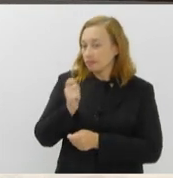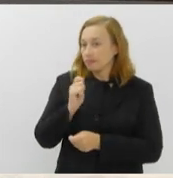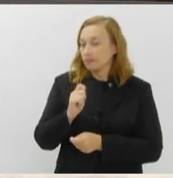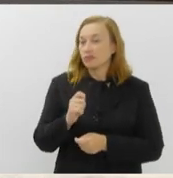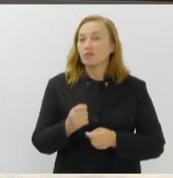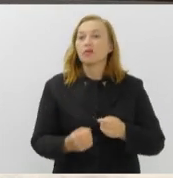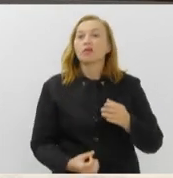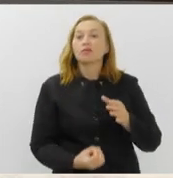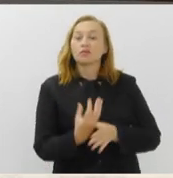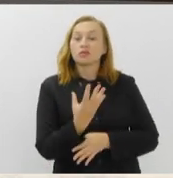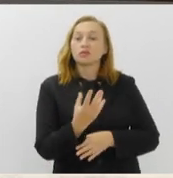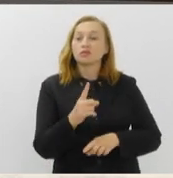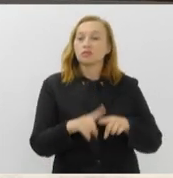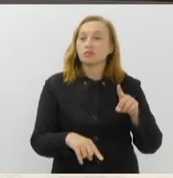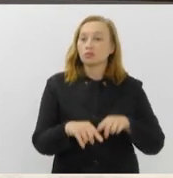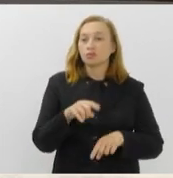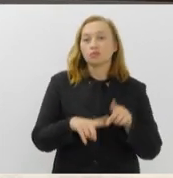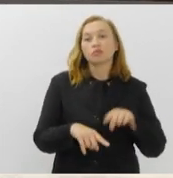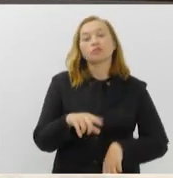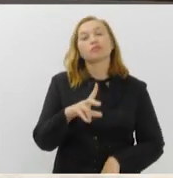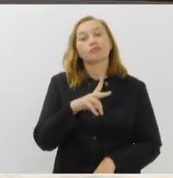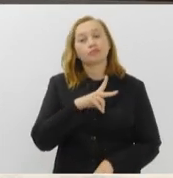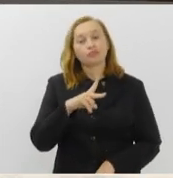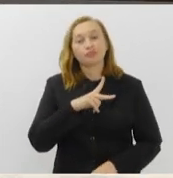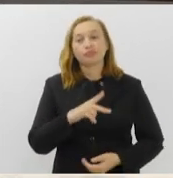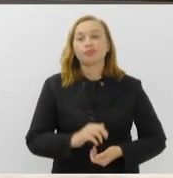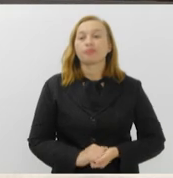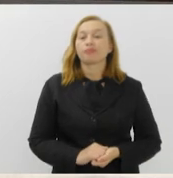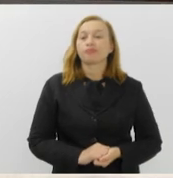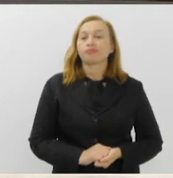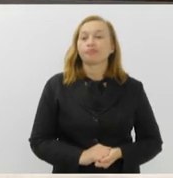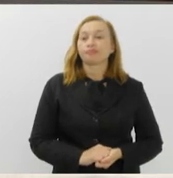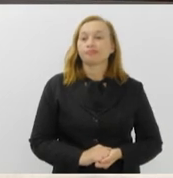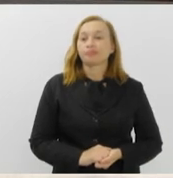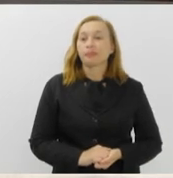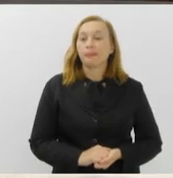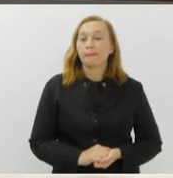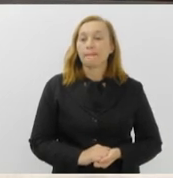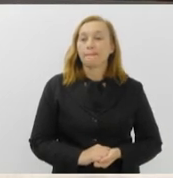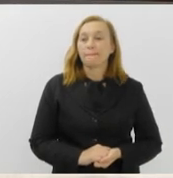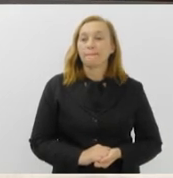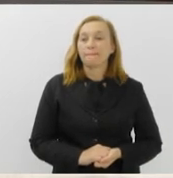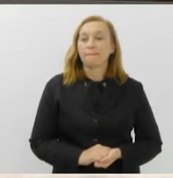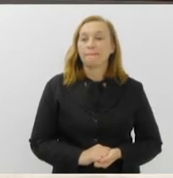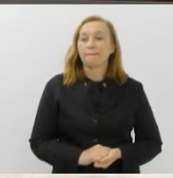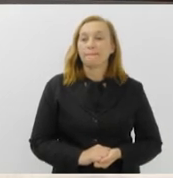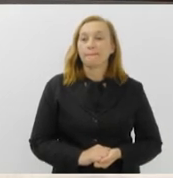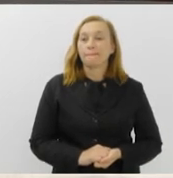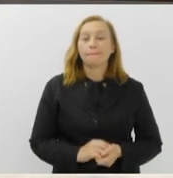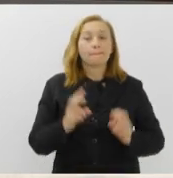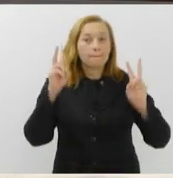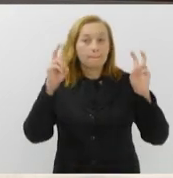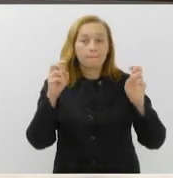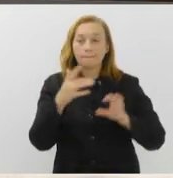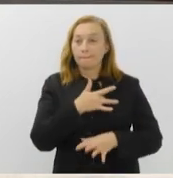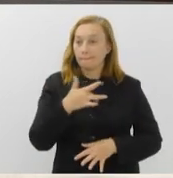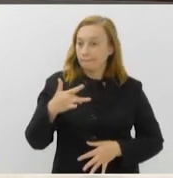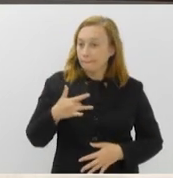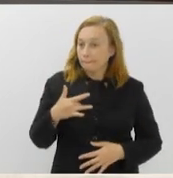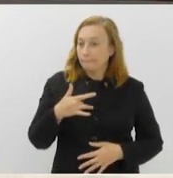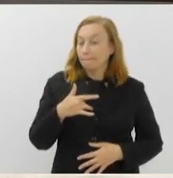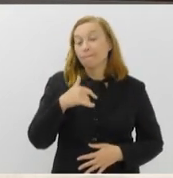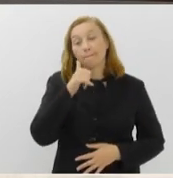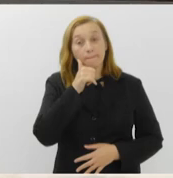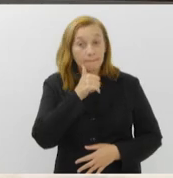de equipamentos próprios para este beneficiamento, e o tema da saúde, né, para as